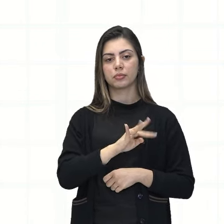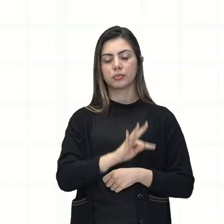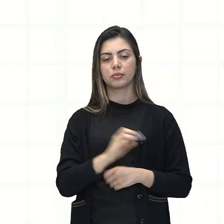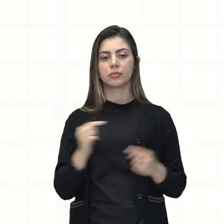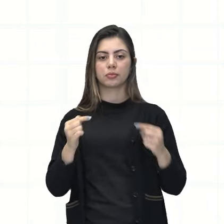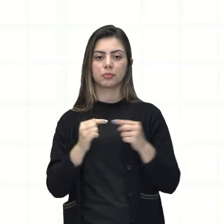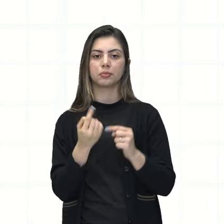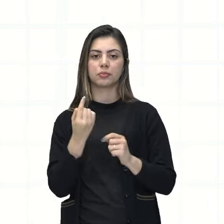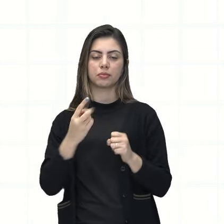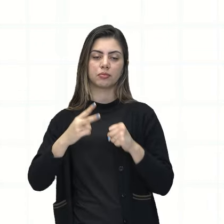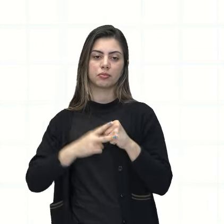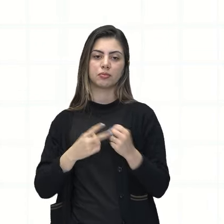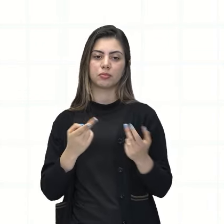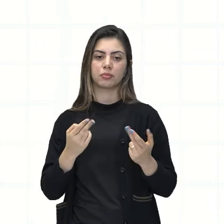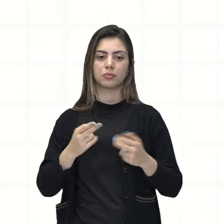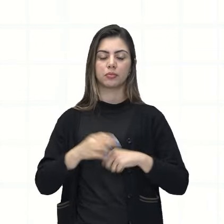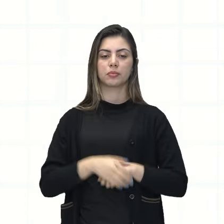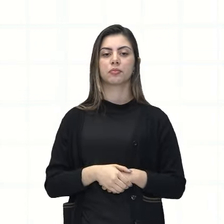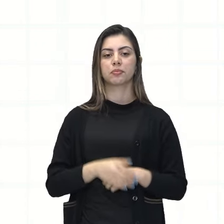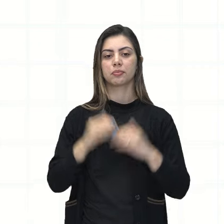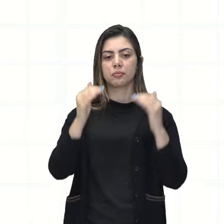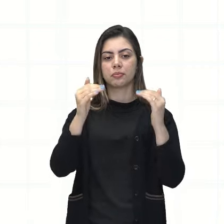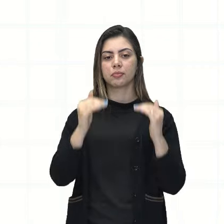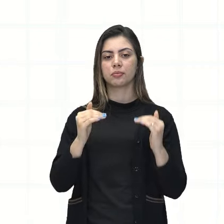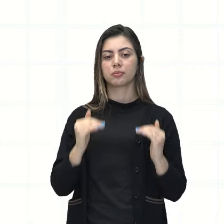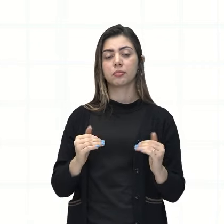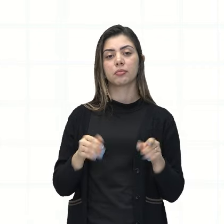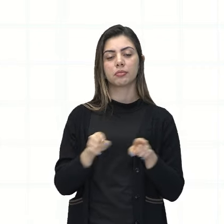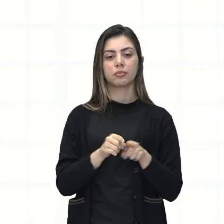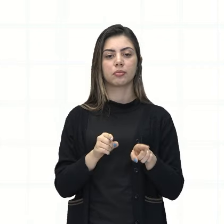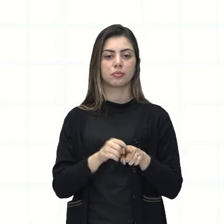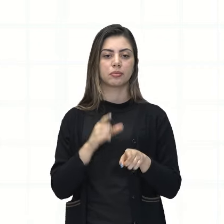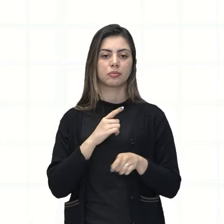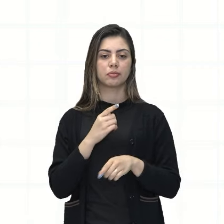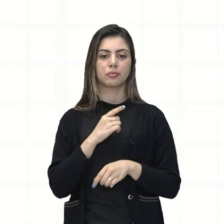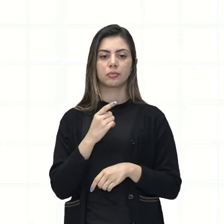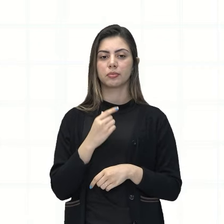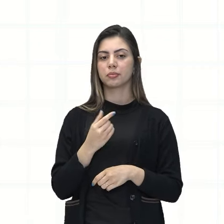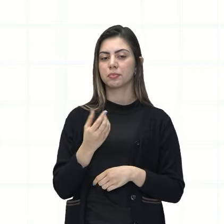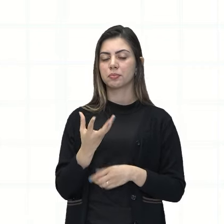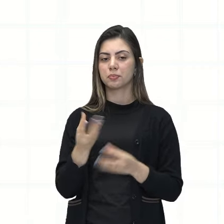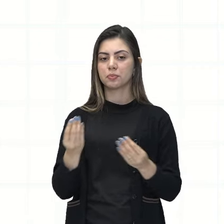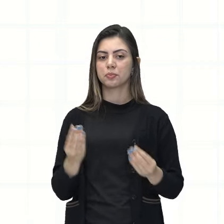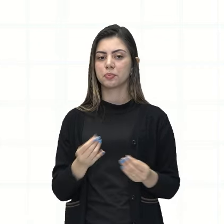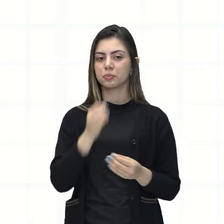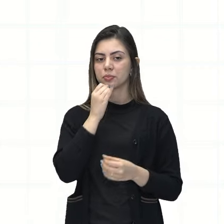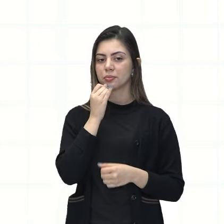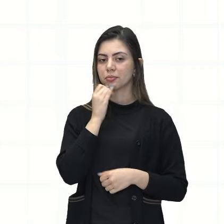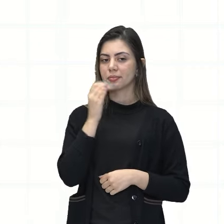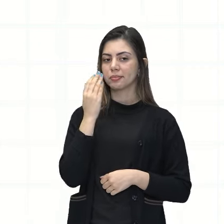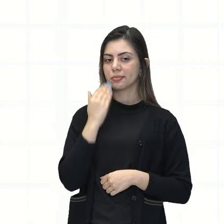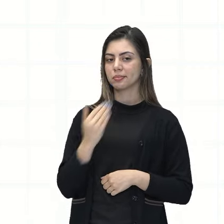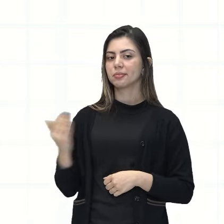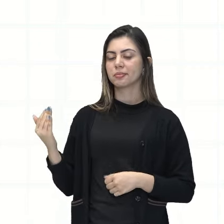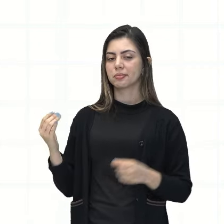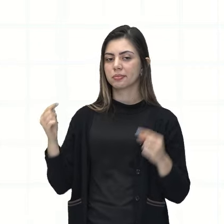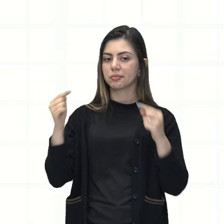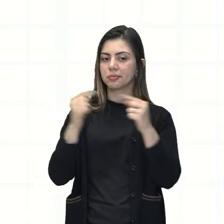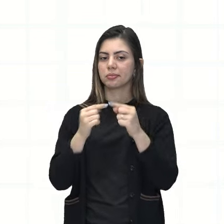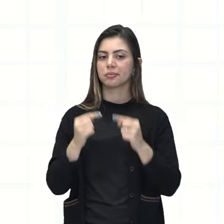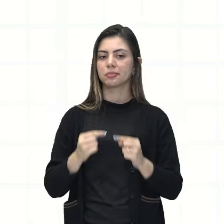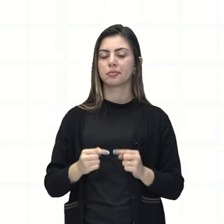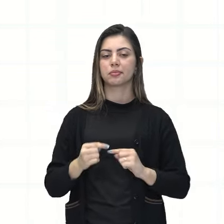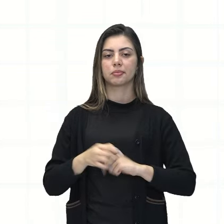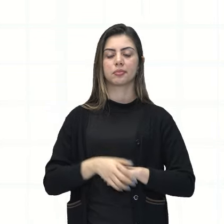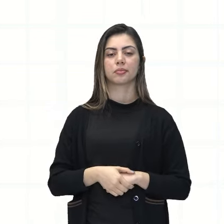is, it is. Assim como o plural, ó. You are, we are, they